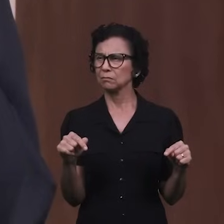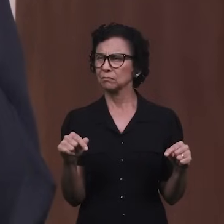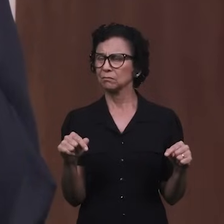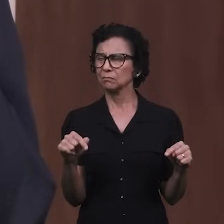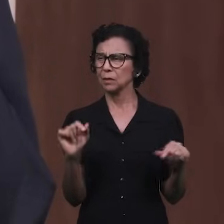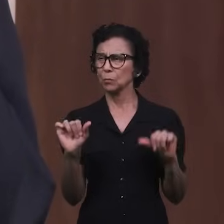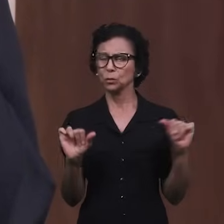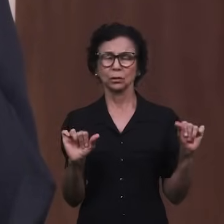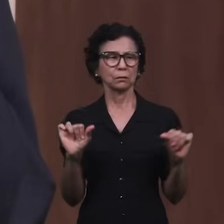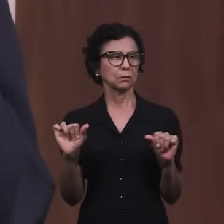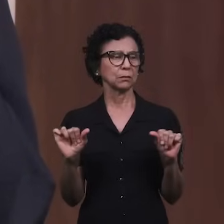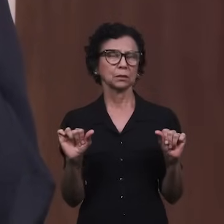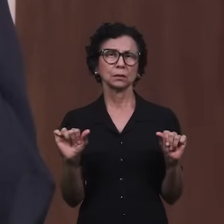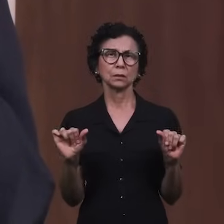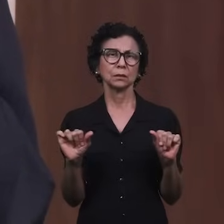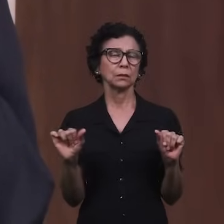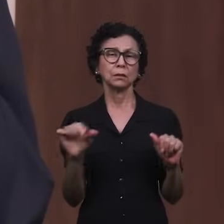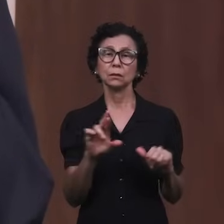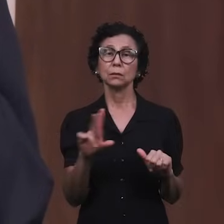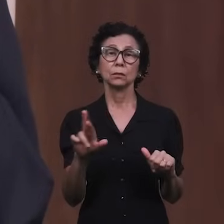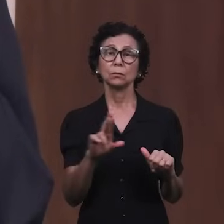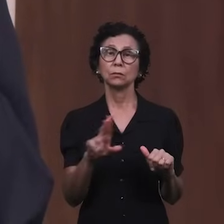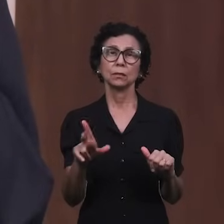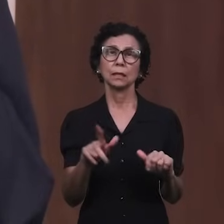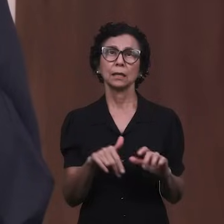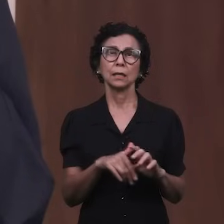uma contradição. É que